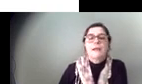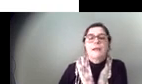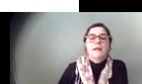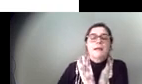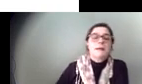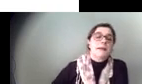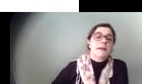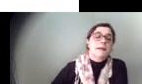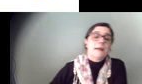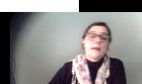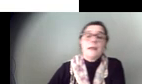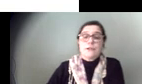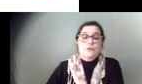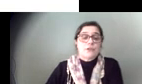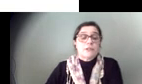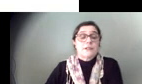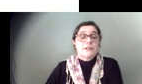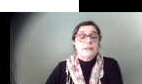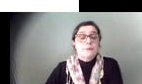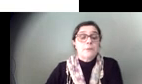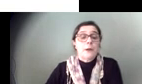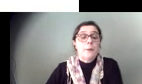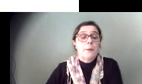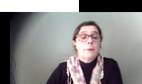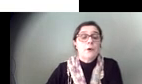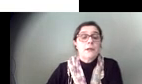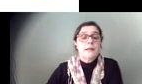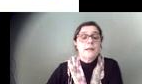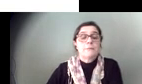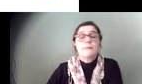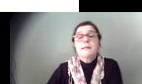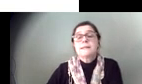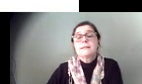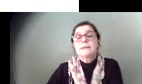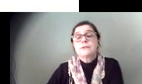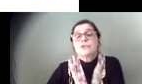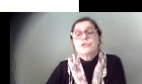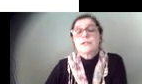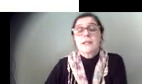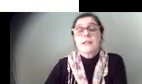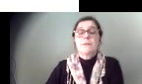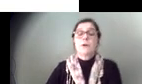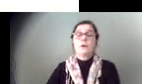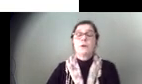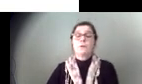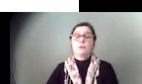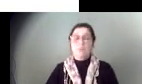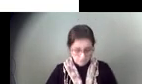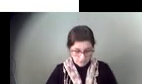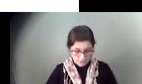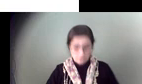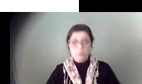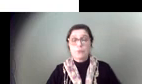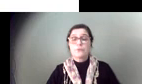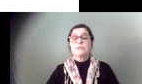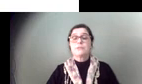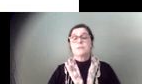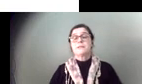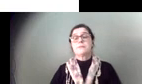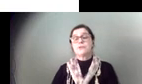é? É isso, gente. Então, bora lá. Mas esse ano a gente teve, né,